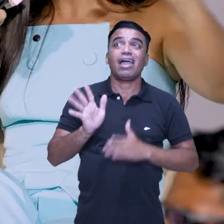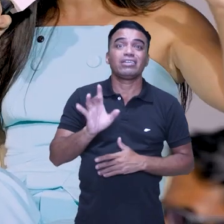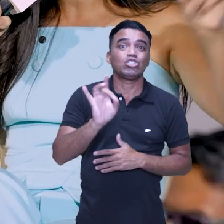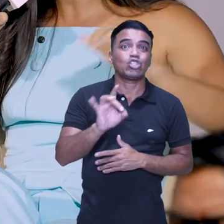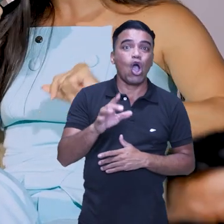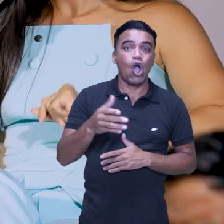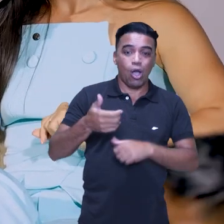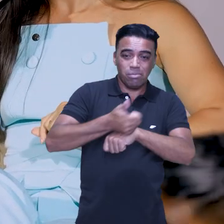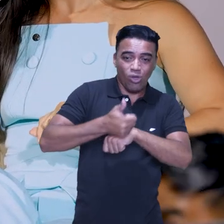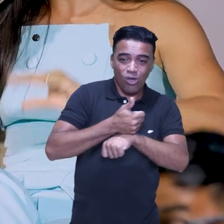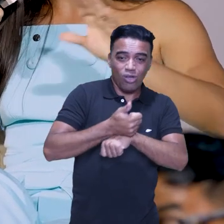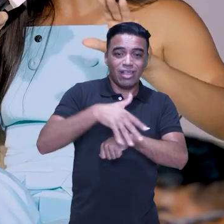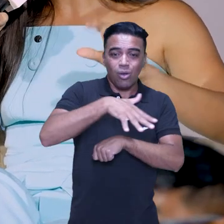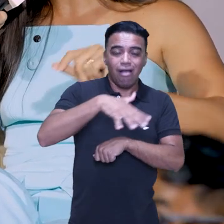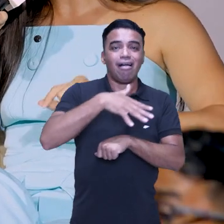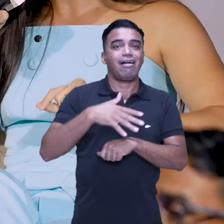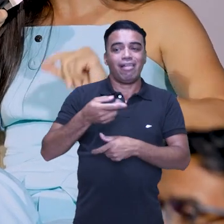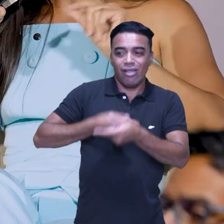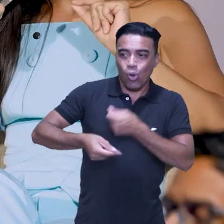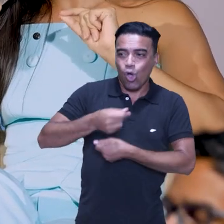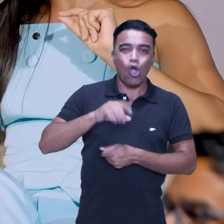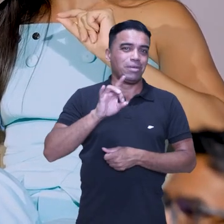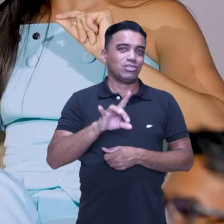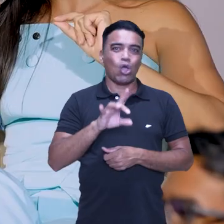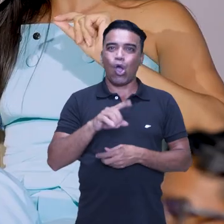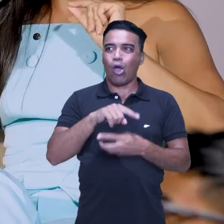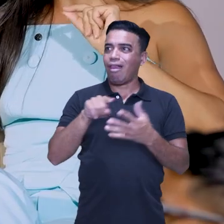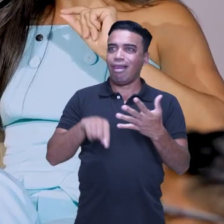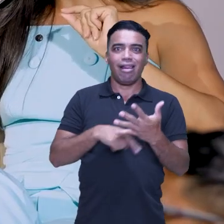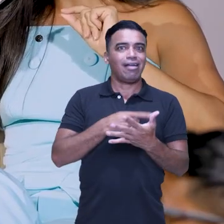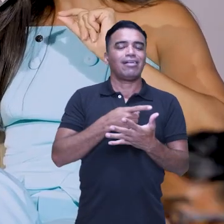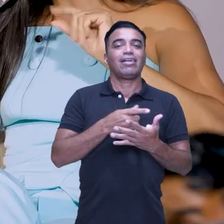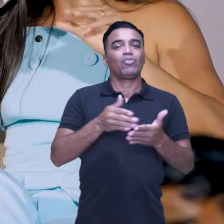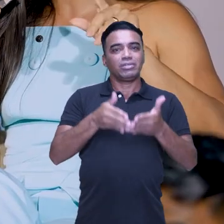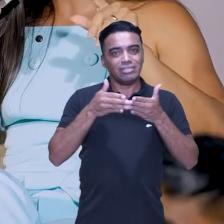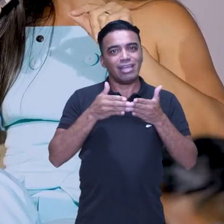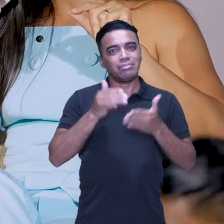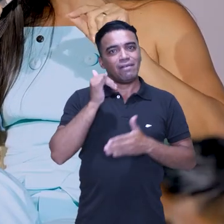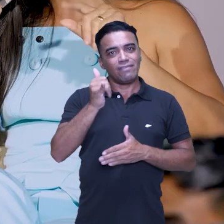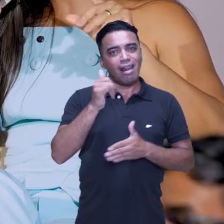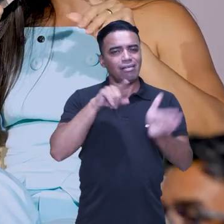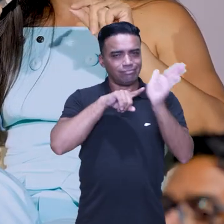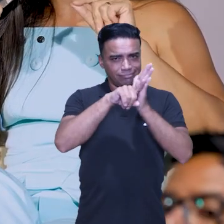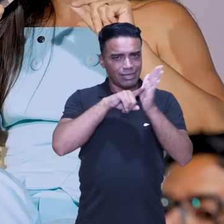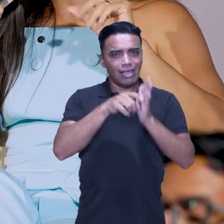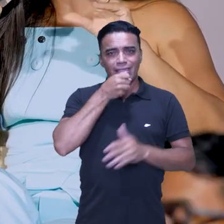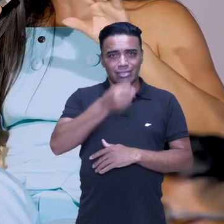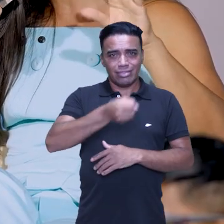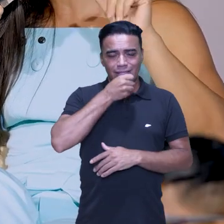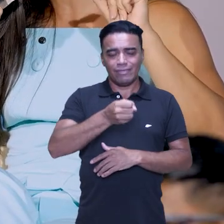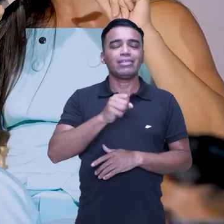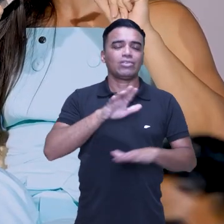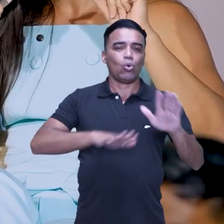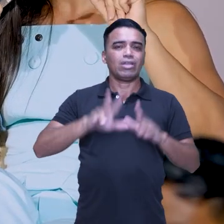às carreiras, a questões econômicas. Eu vou pedir licença para citar aqui uma das entrevistas. Eu tomei o